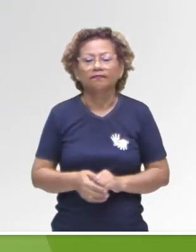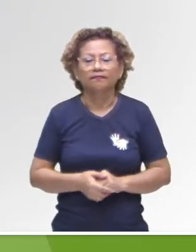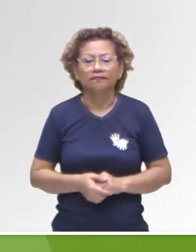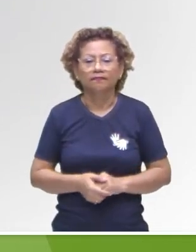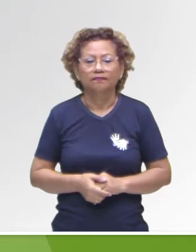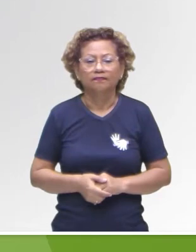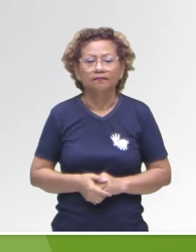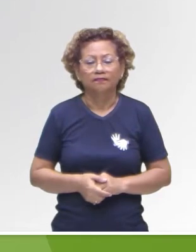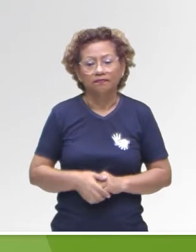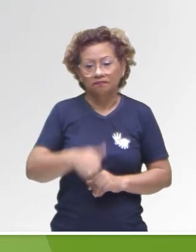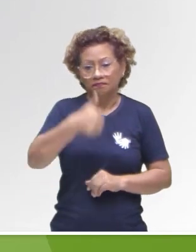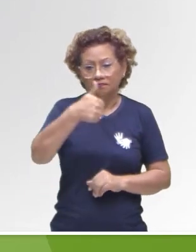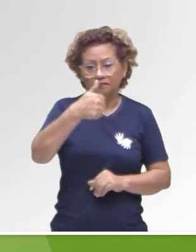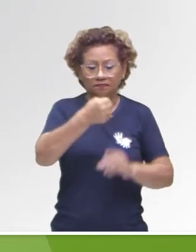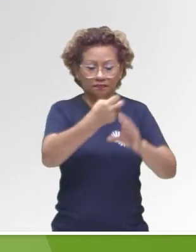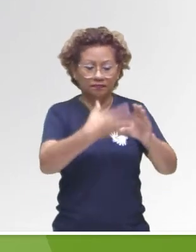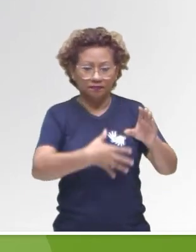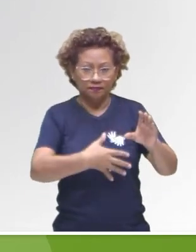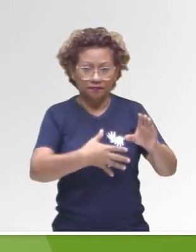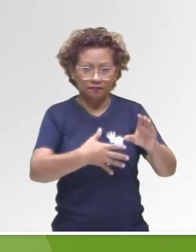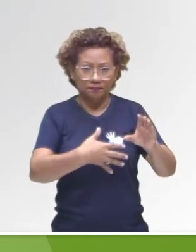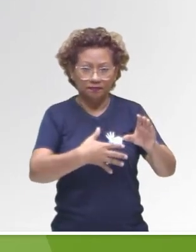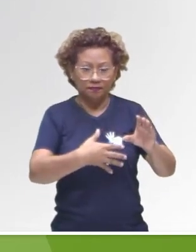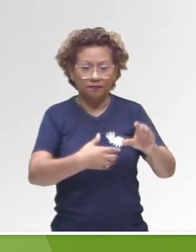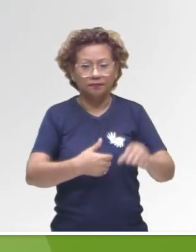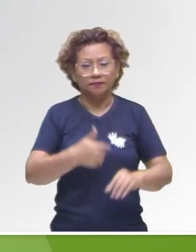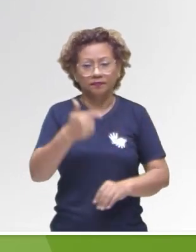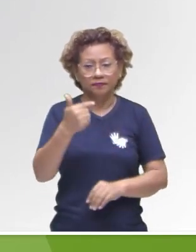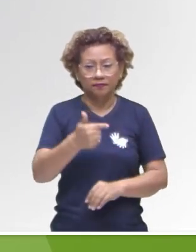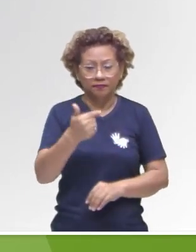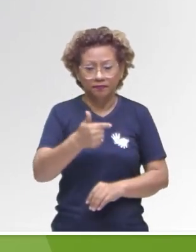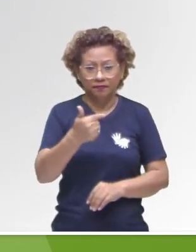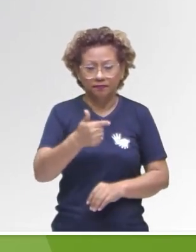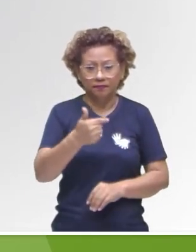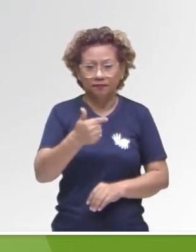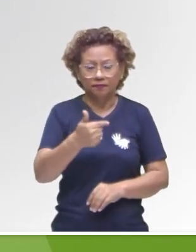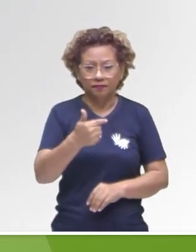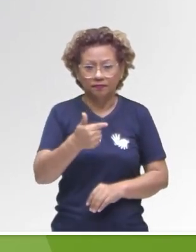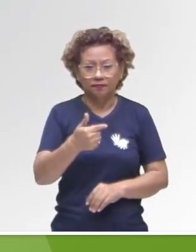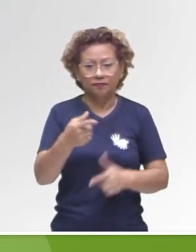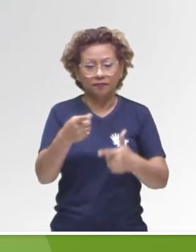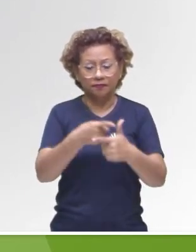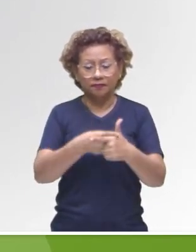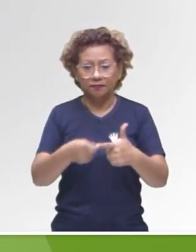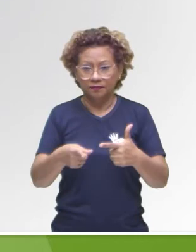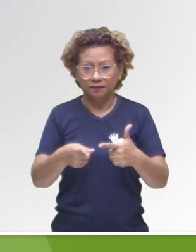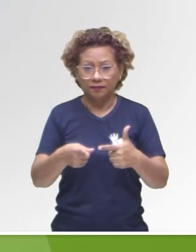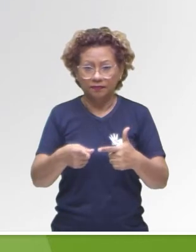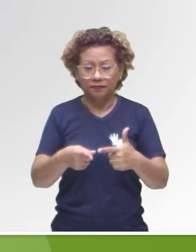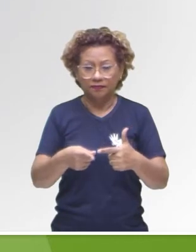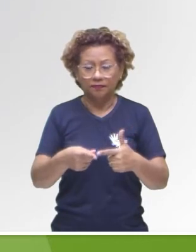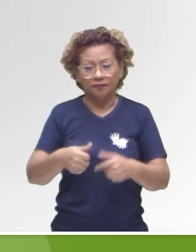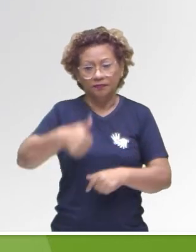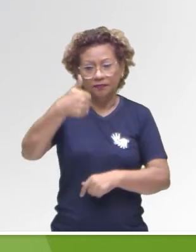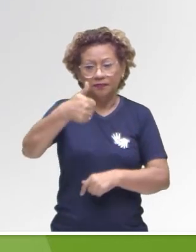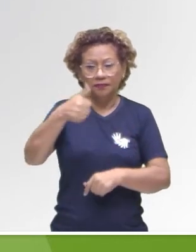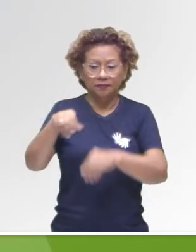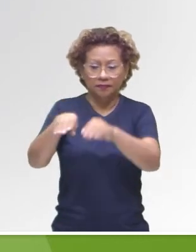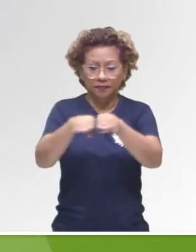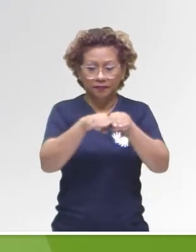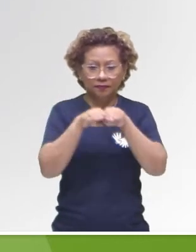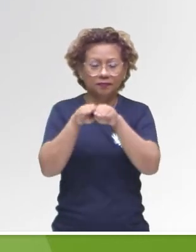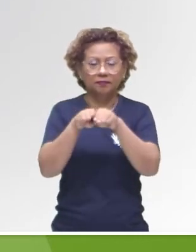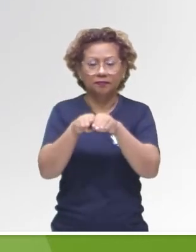e a segunda característica é que a diferença de potencial ela é dividida entre os capacitores. E essas